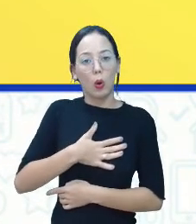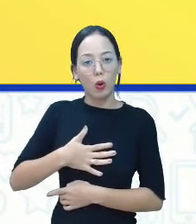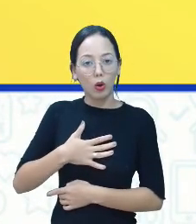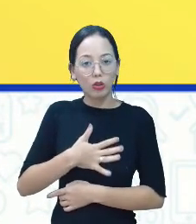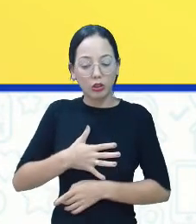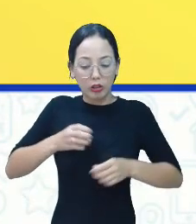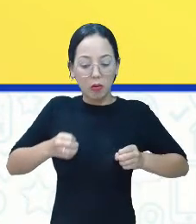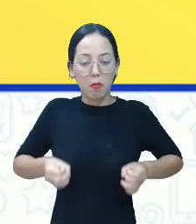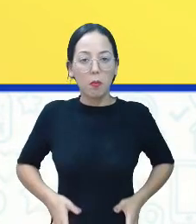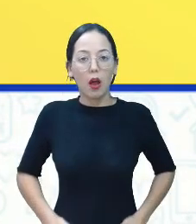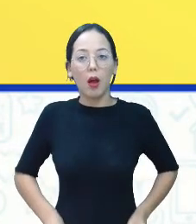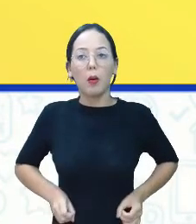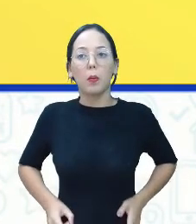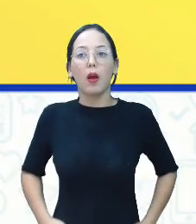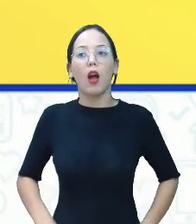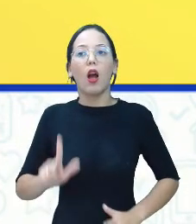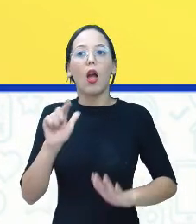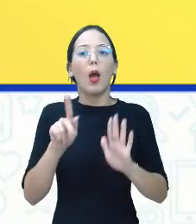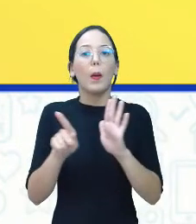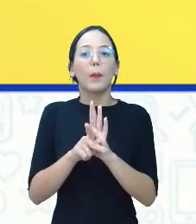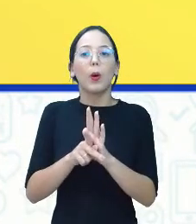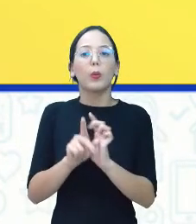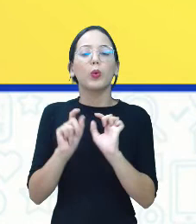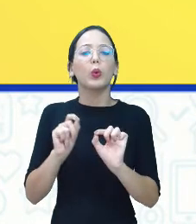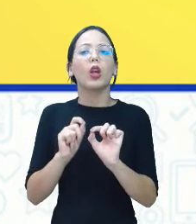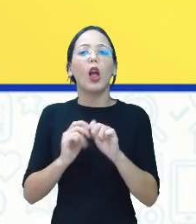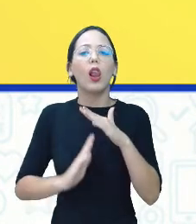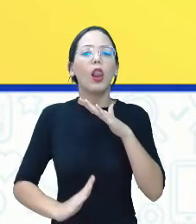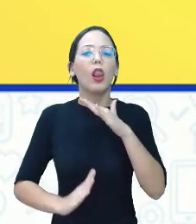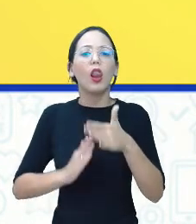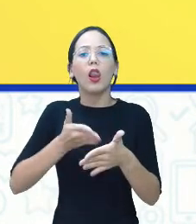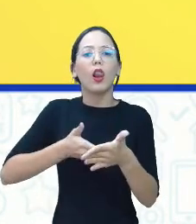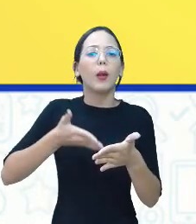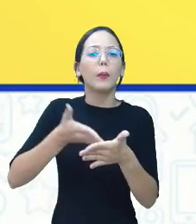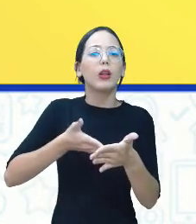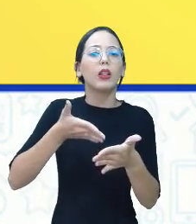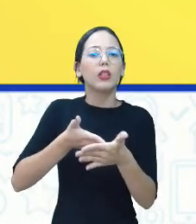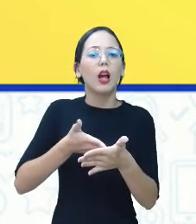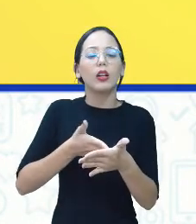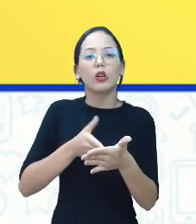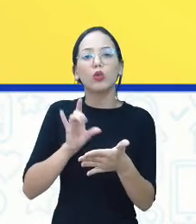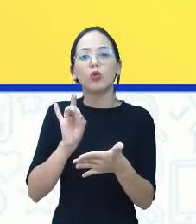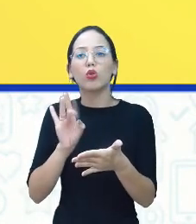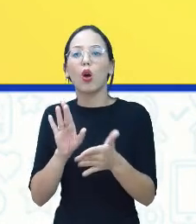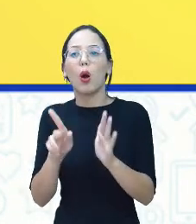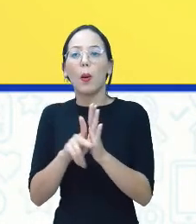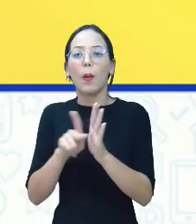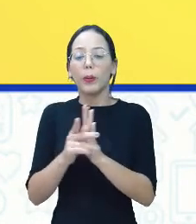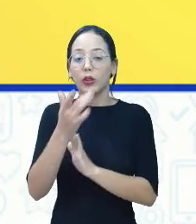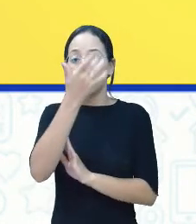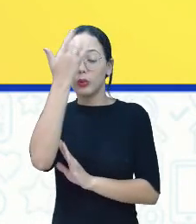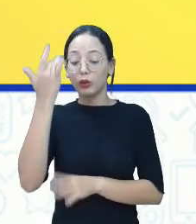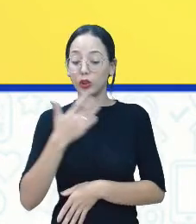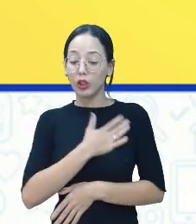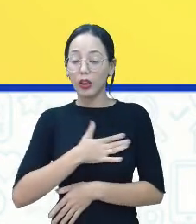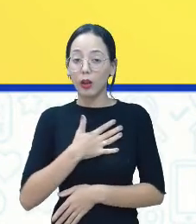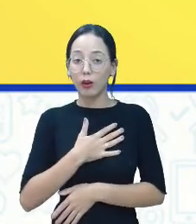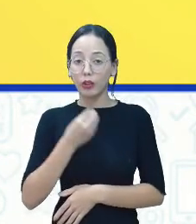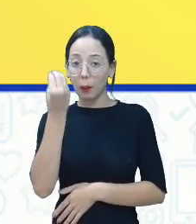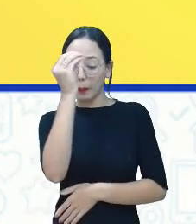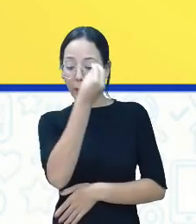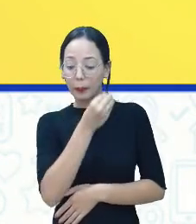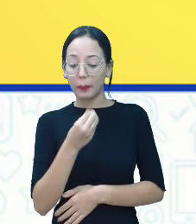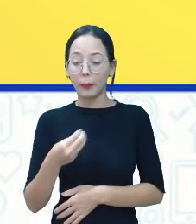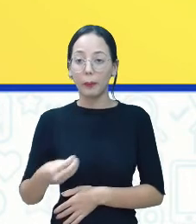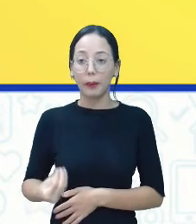exageradamente é restrita, ou seja, limitada apenas aos que são vaidosos. Ou